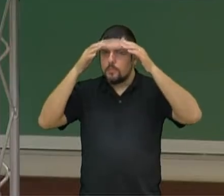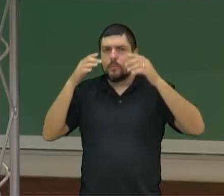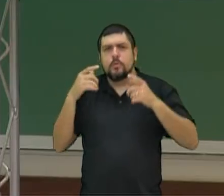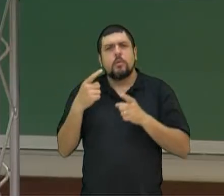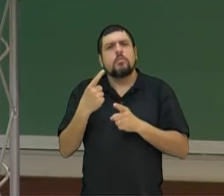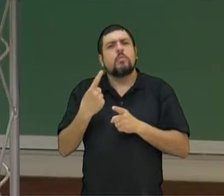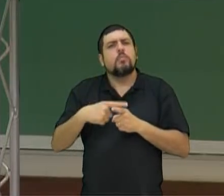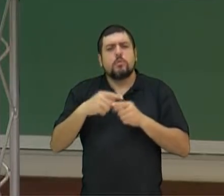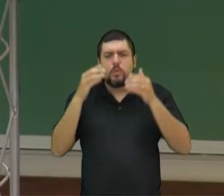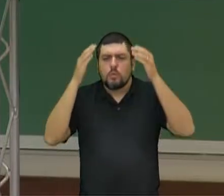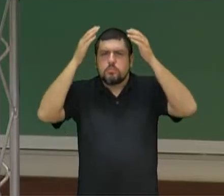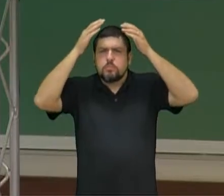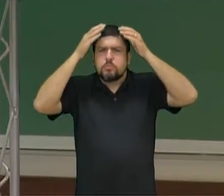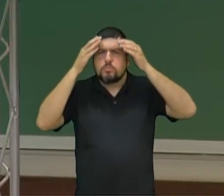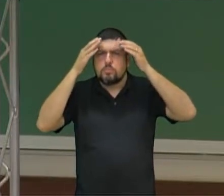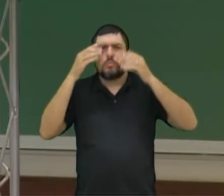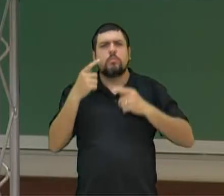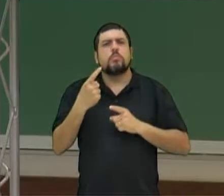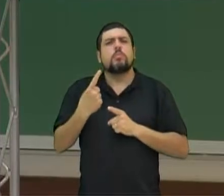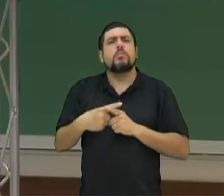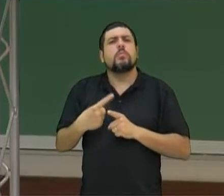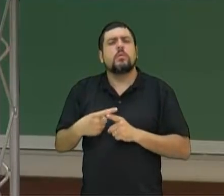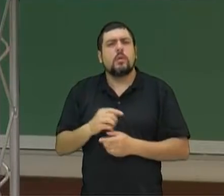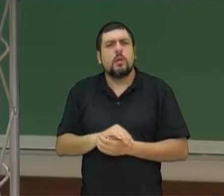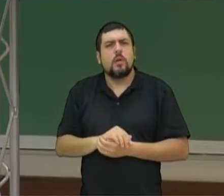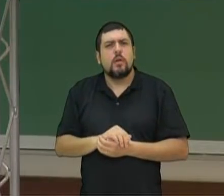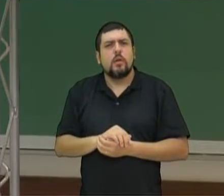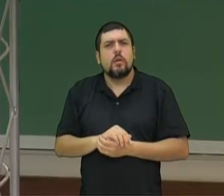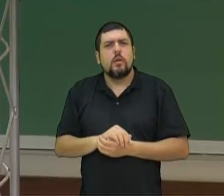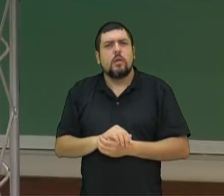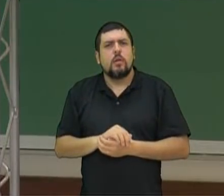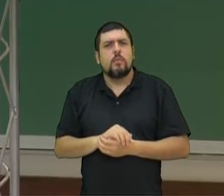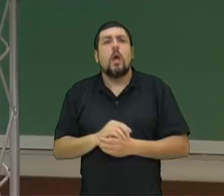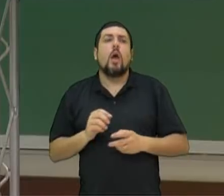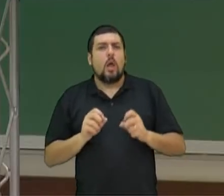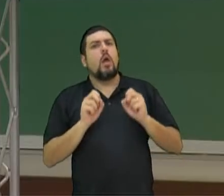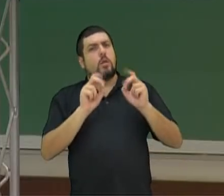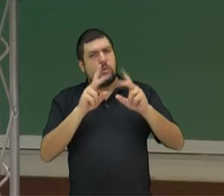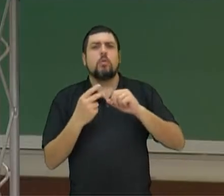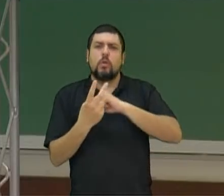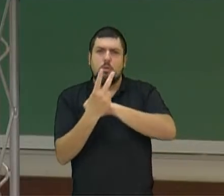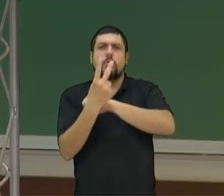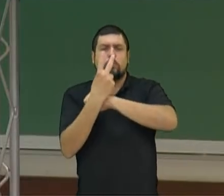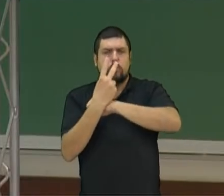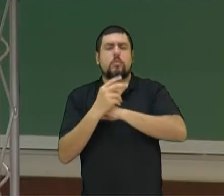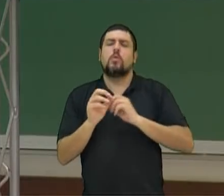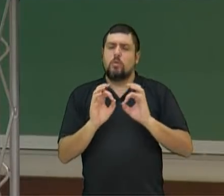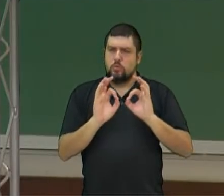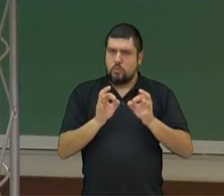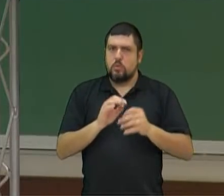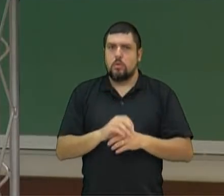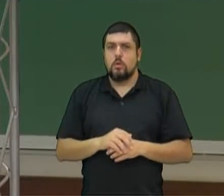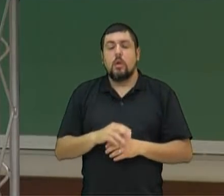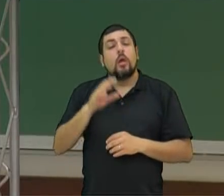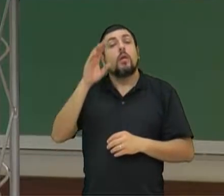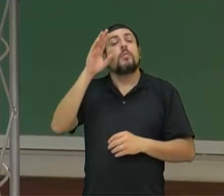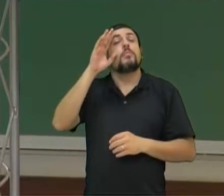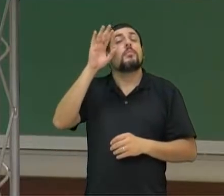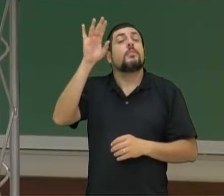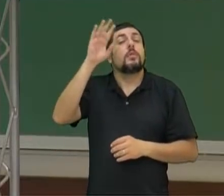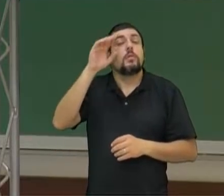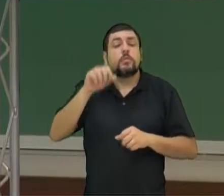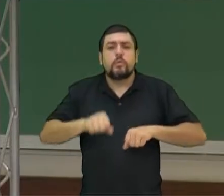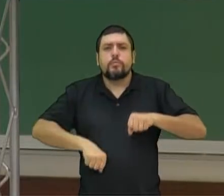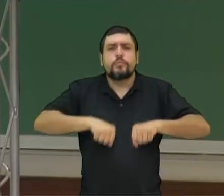que ele está usando esse capacete? Para proteger, Fabiano, isso eu tenho certeza. Vai que esse menino, por alguma razão,